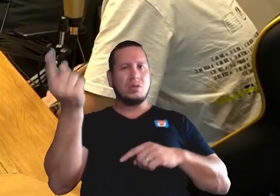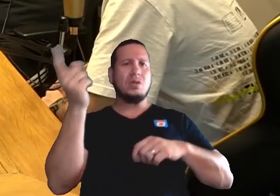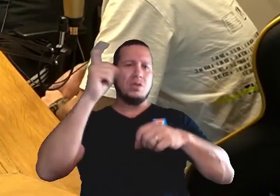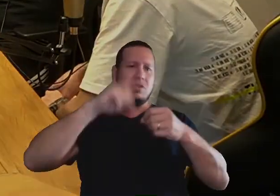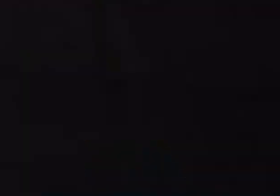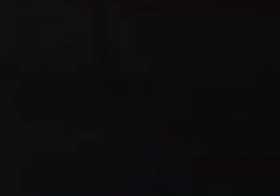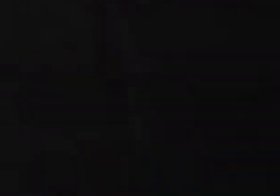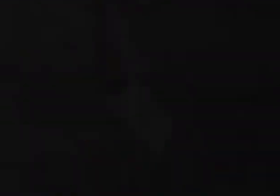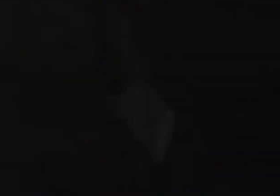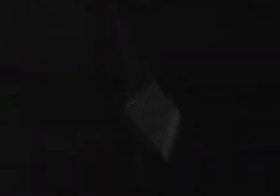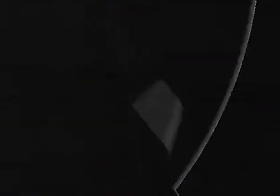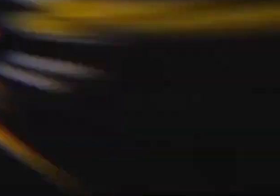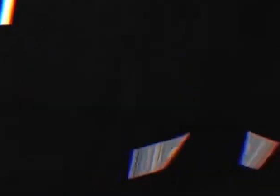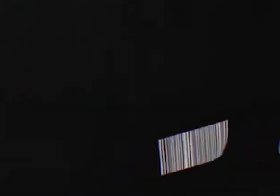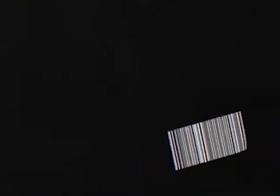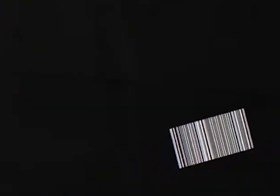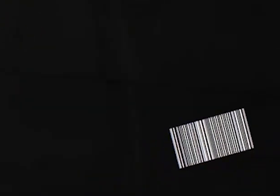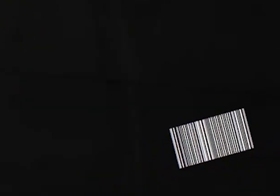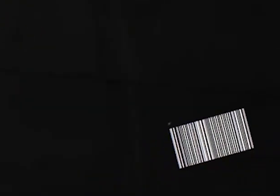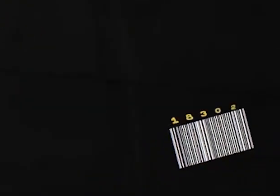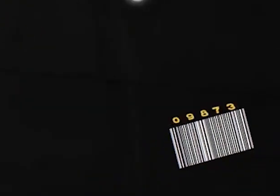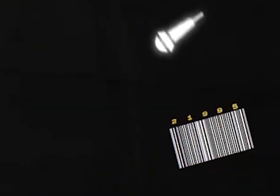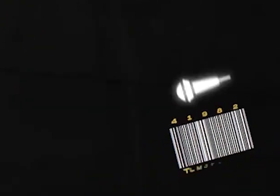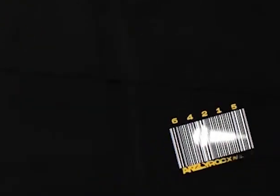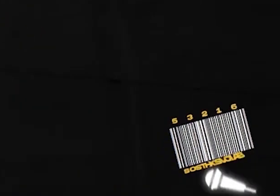conversa ele devolve os em dólar e